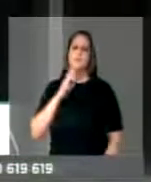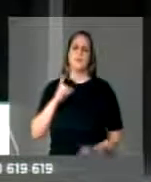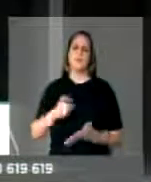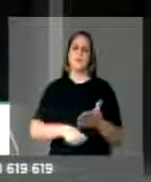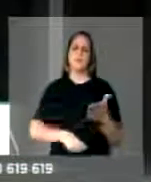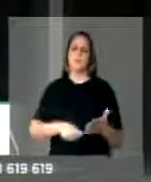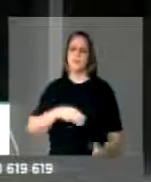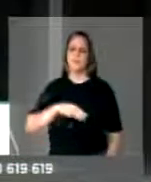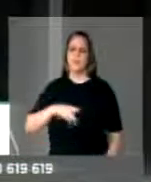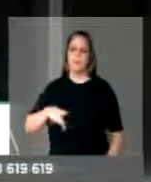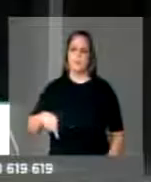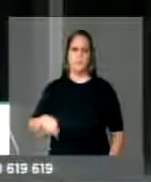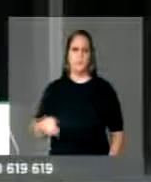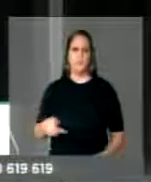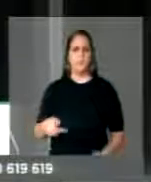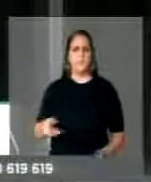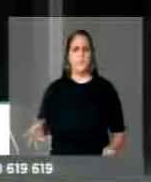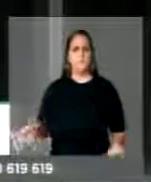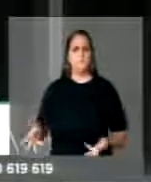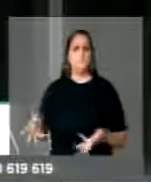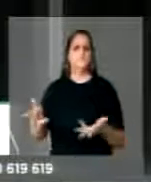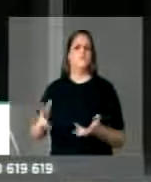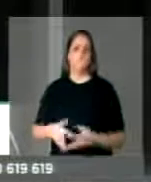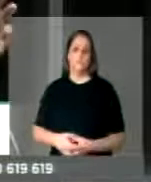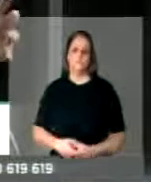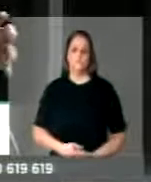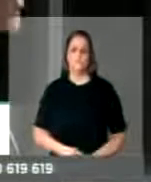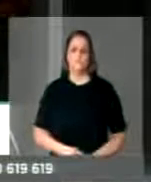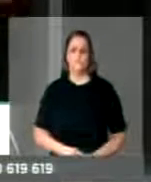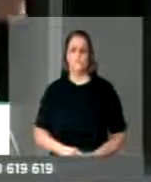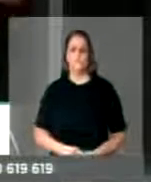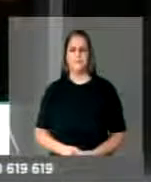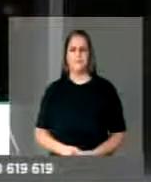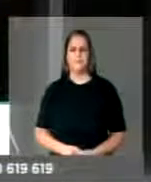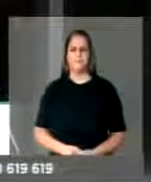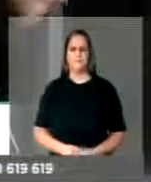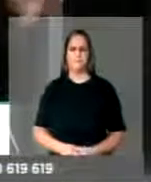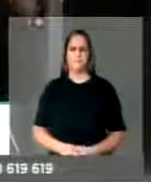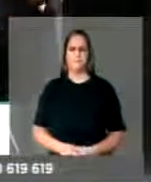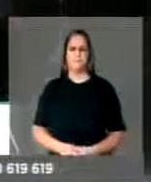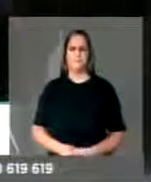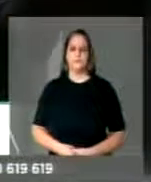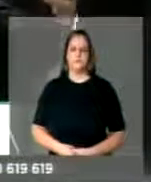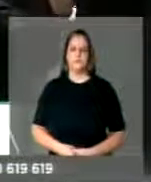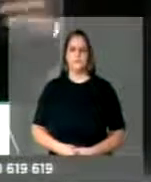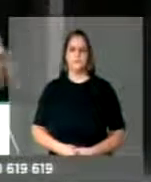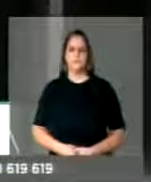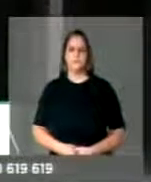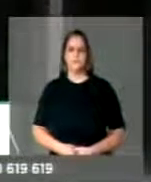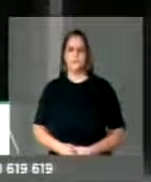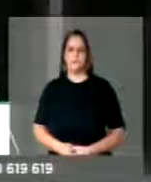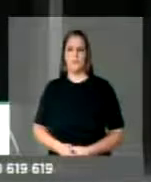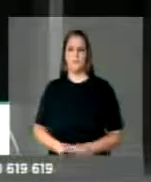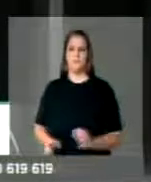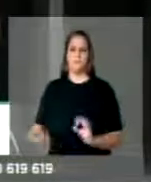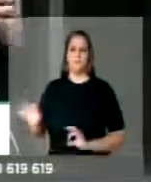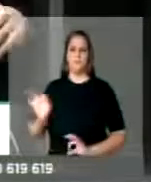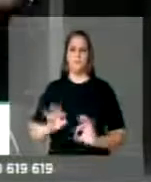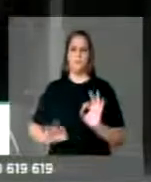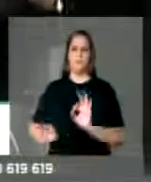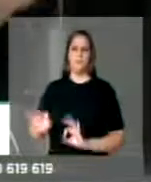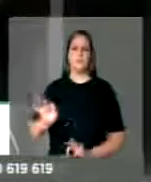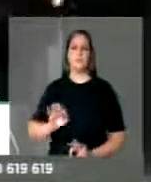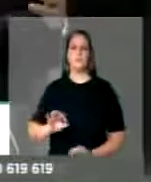pelo Ministério Público Federal, esse que é um componente dos 4 componentes que conduz a Operação Lava Jato, que